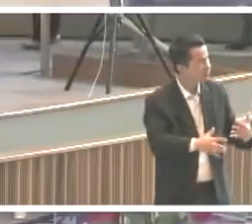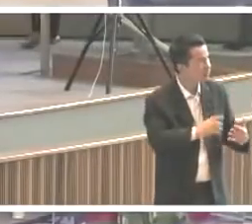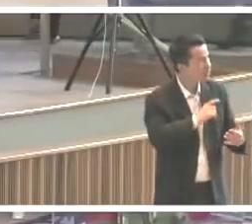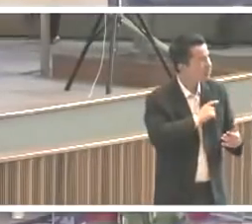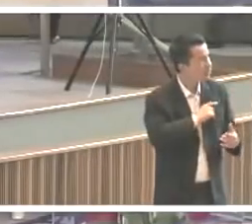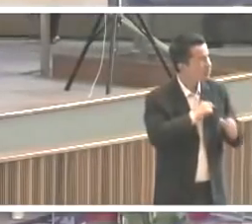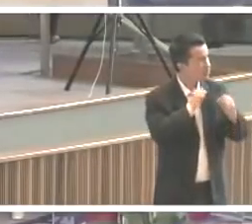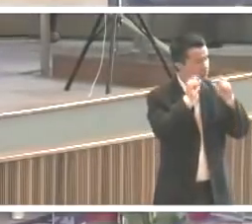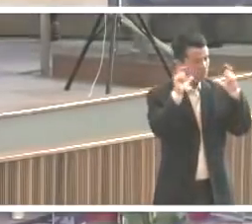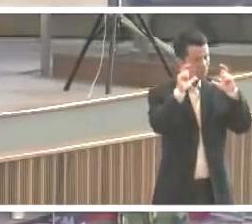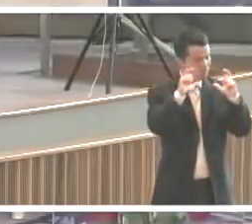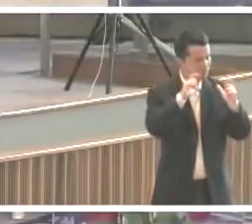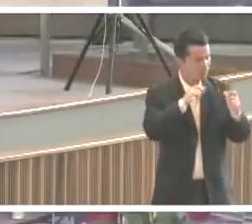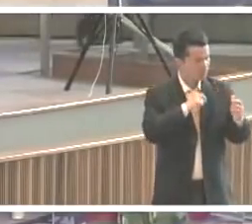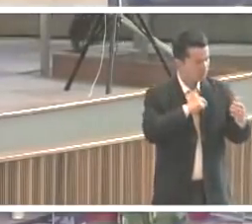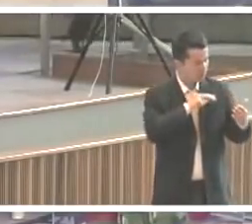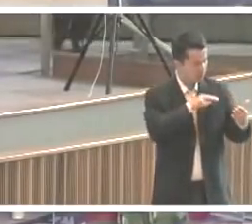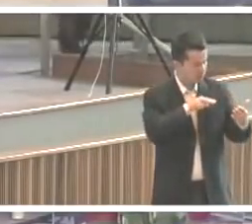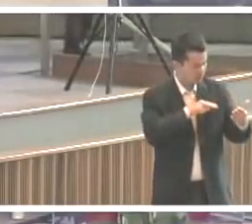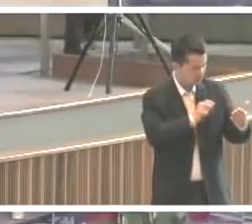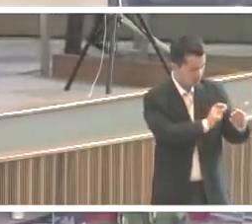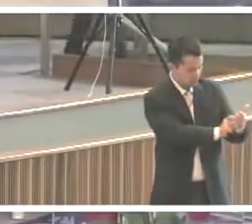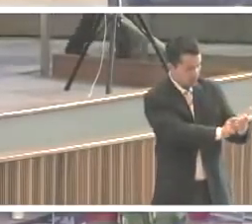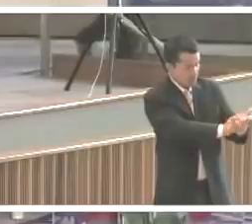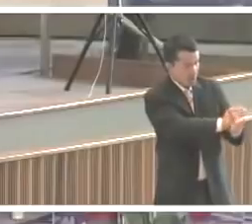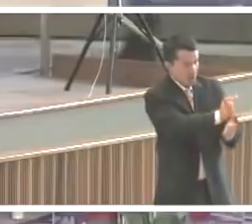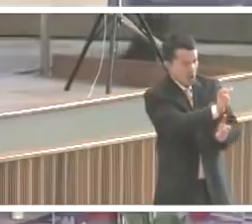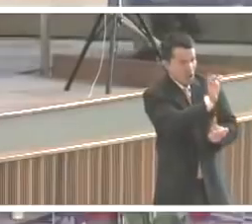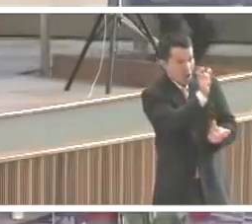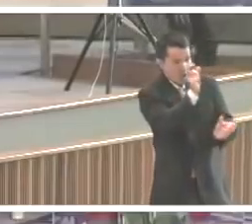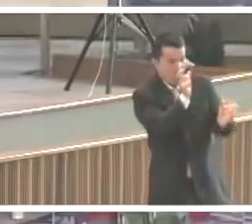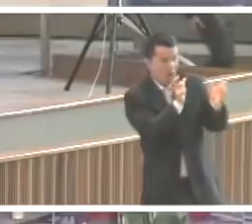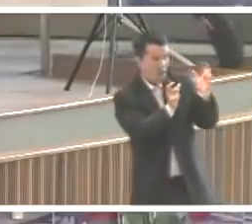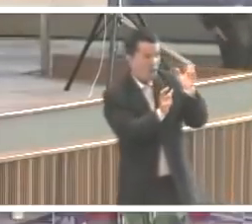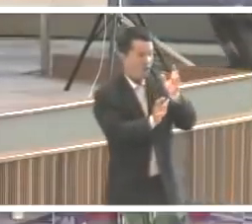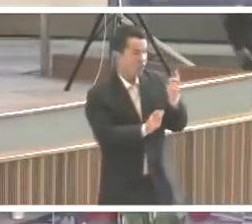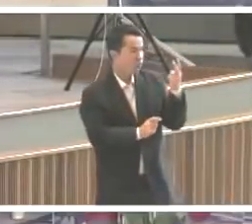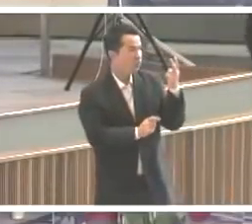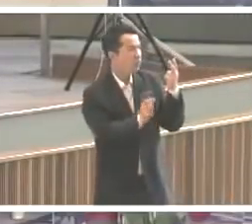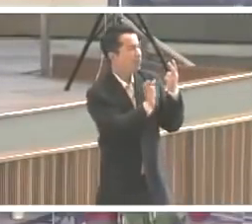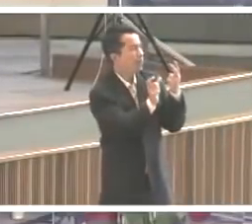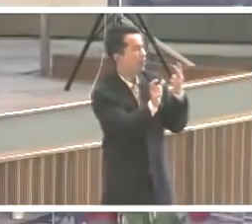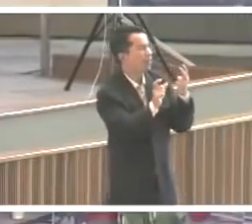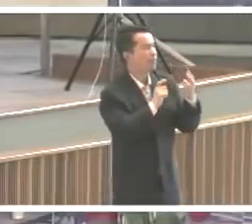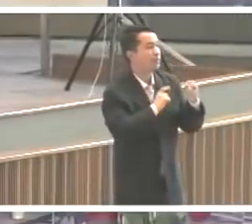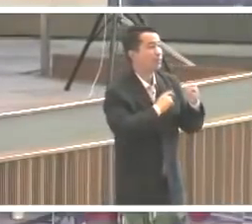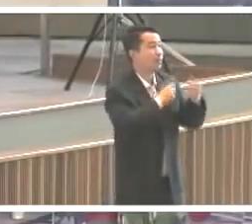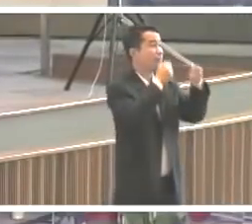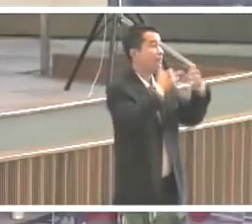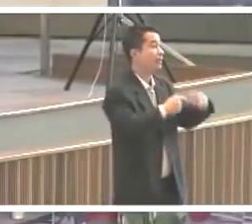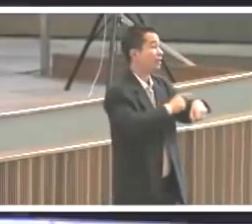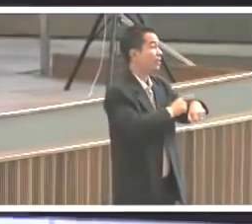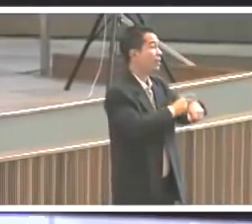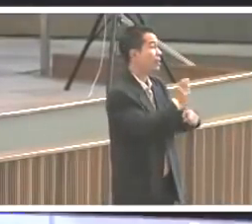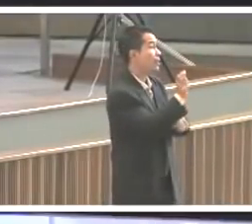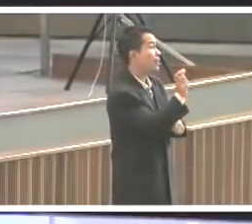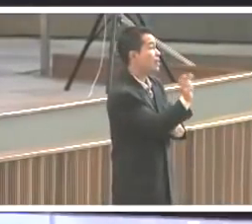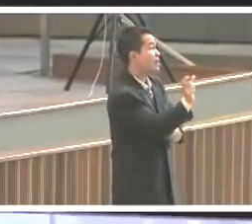Existem duas palavrinhas na Bíblia para definir tempo. Uma delas